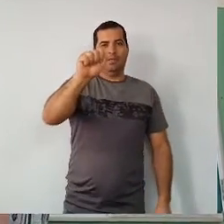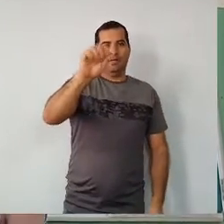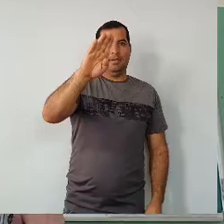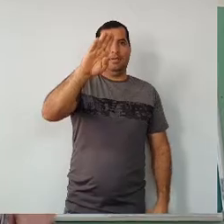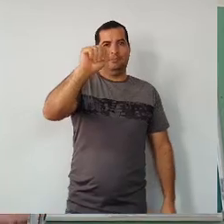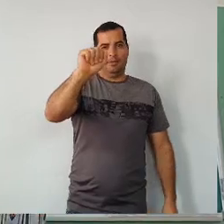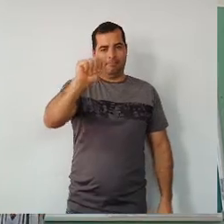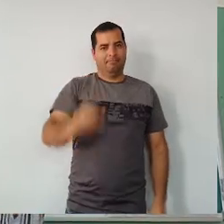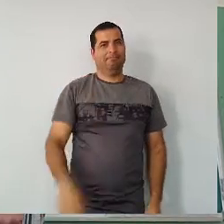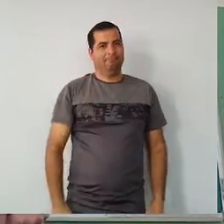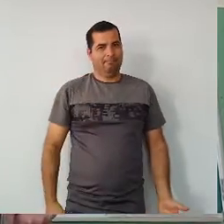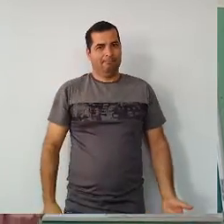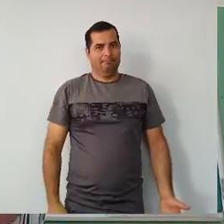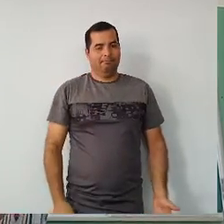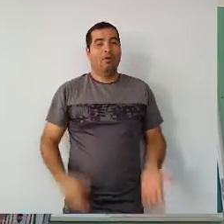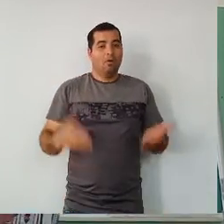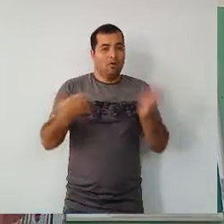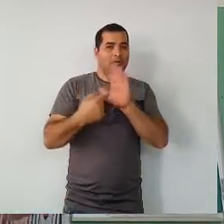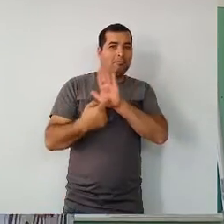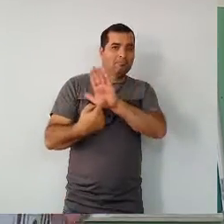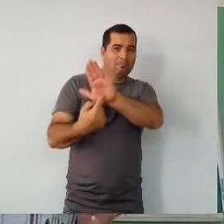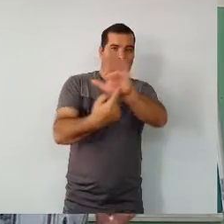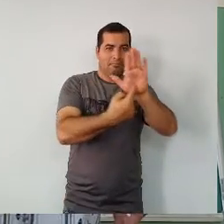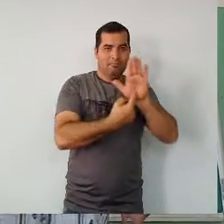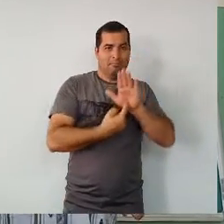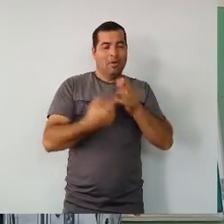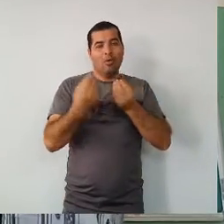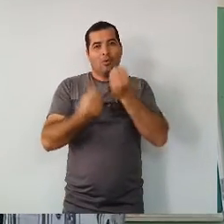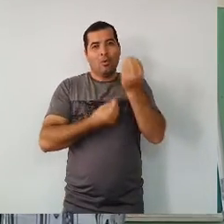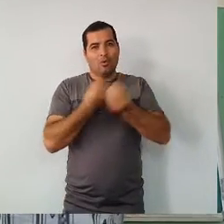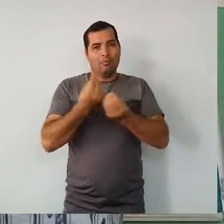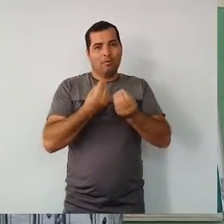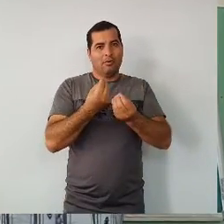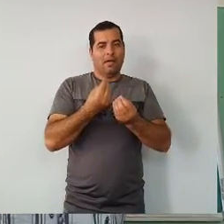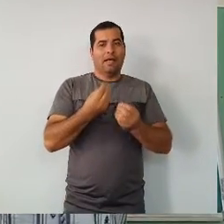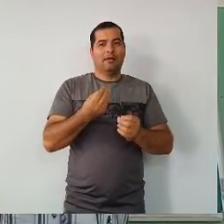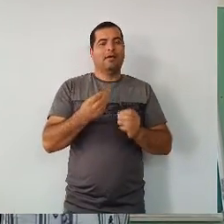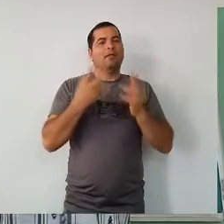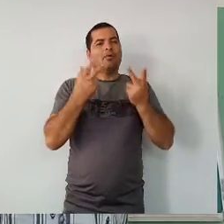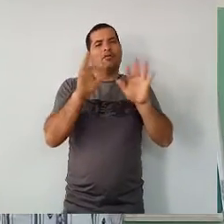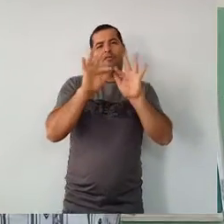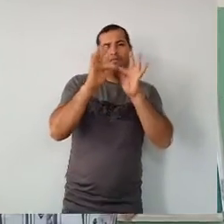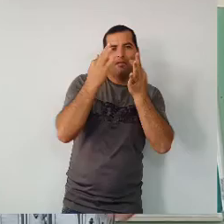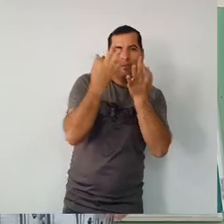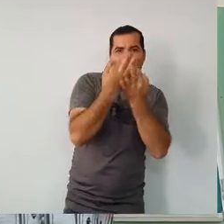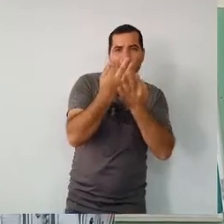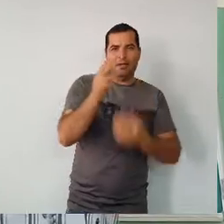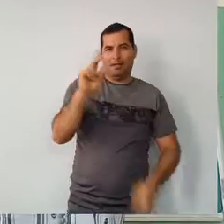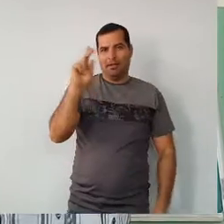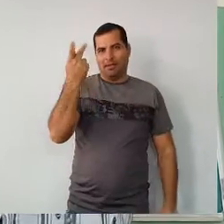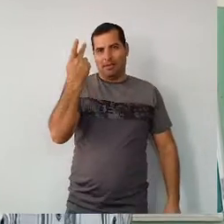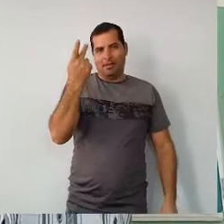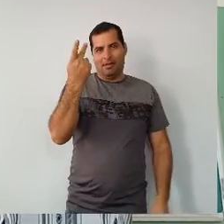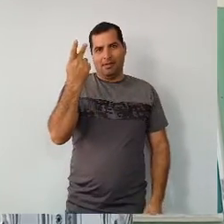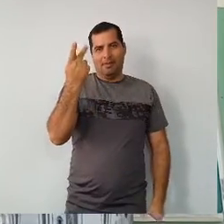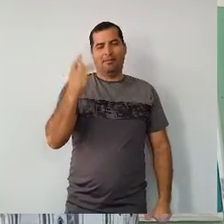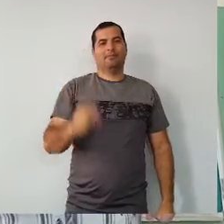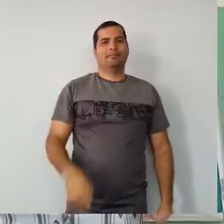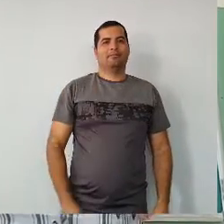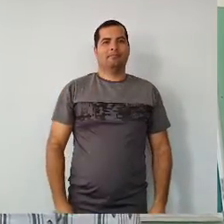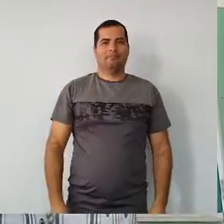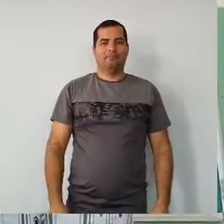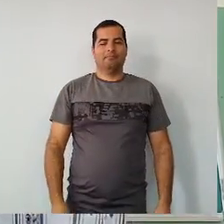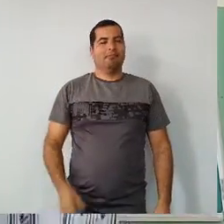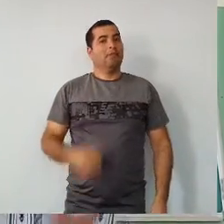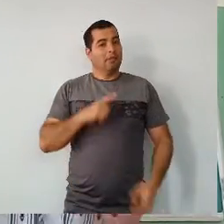E hoje eu queria mostrar para vocês um pouquinho essa família, né? Que nós chamamos de